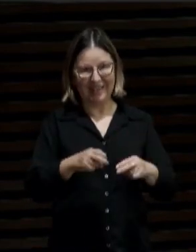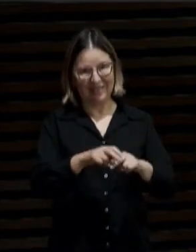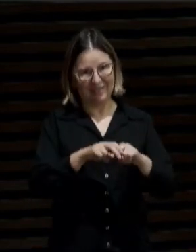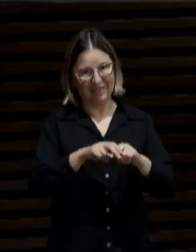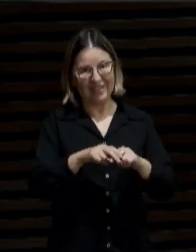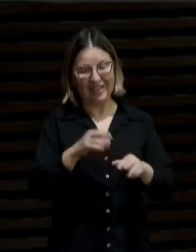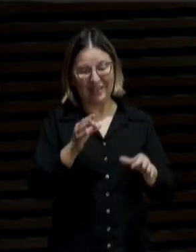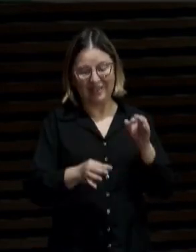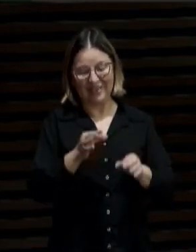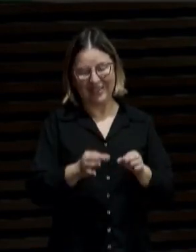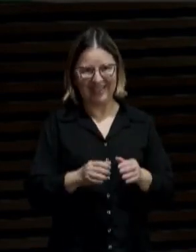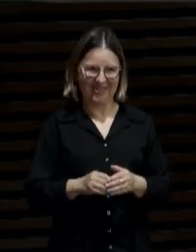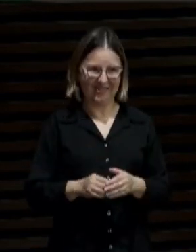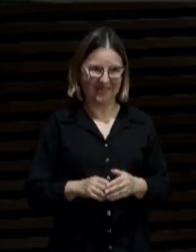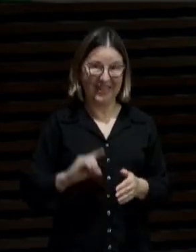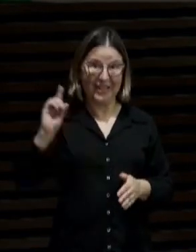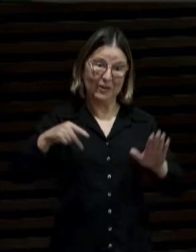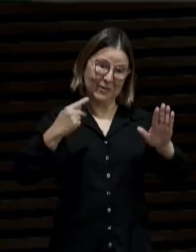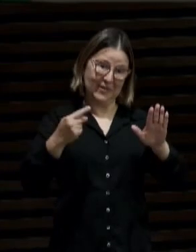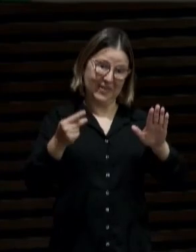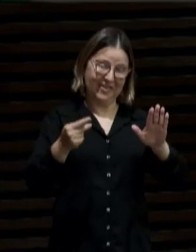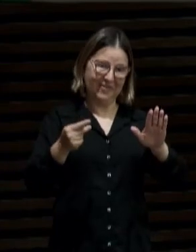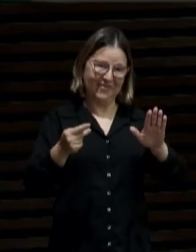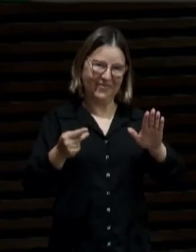Deus prometeu, Abraão não viu, se abriu.